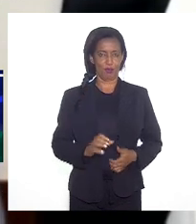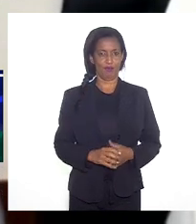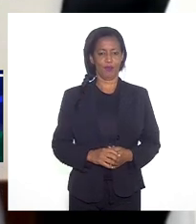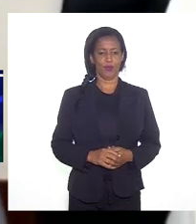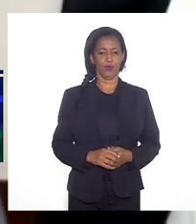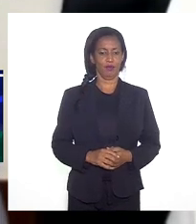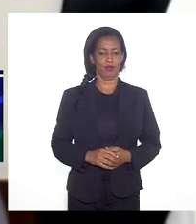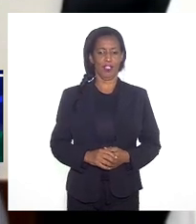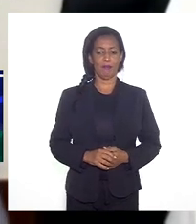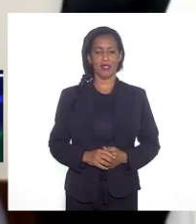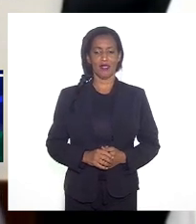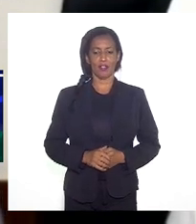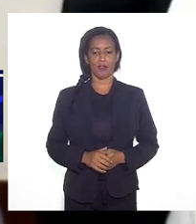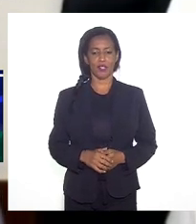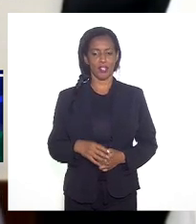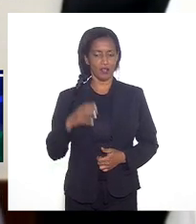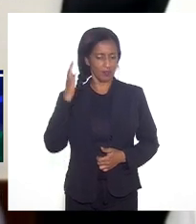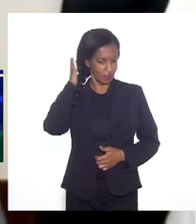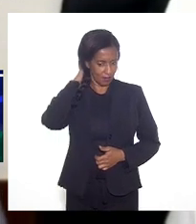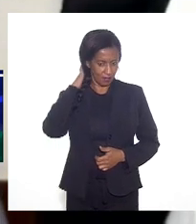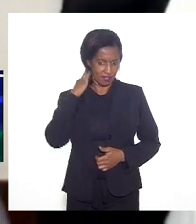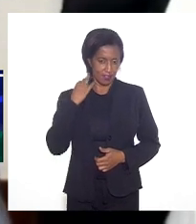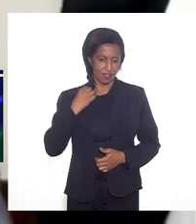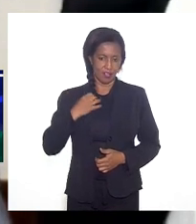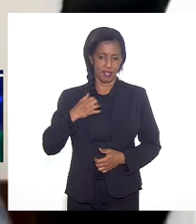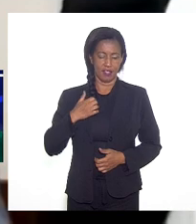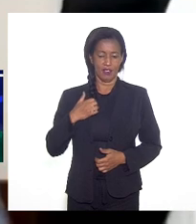Deputado Gustavo Schmidt.